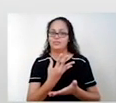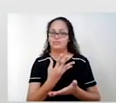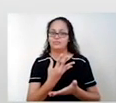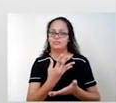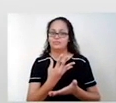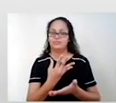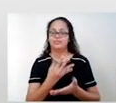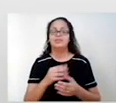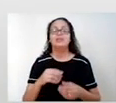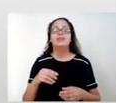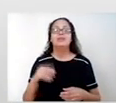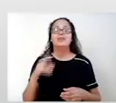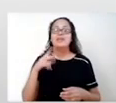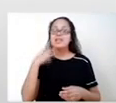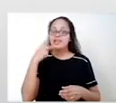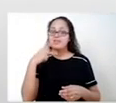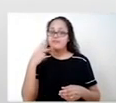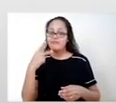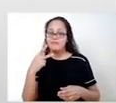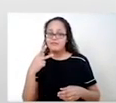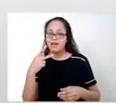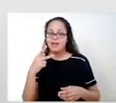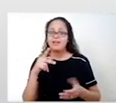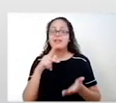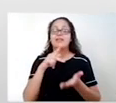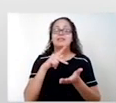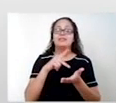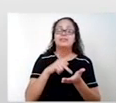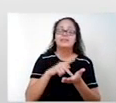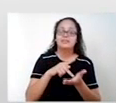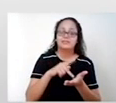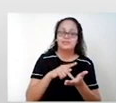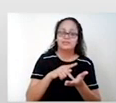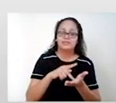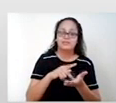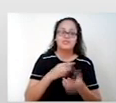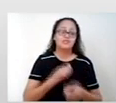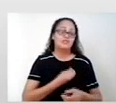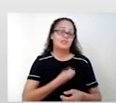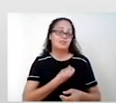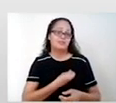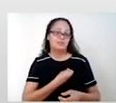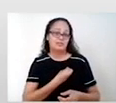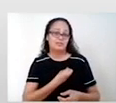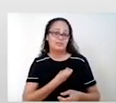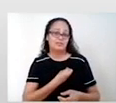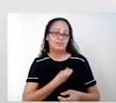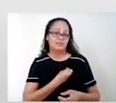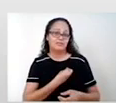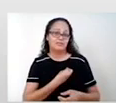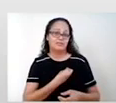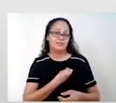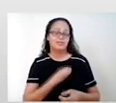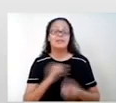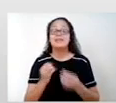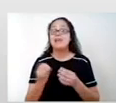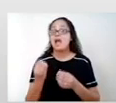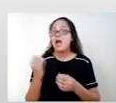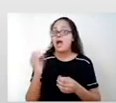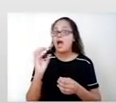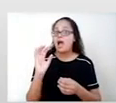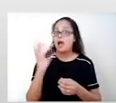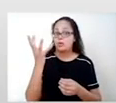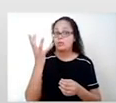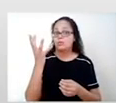narrativa factual sobre a realidade. Então, aqueles filmes que são baseados em fatos reais não são inventados. Eles ocorreram a partir